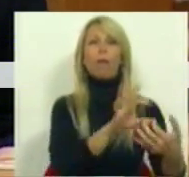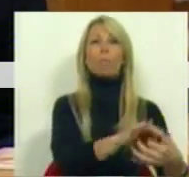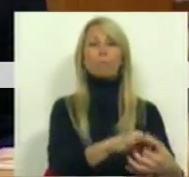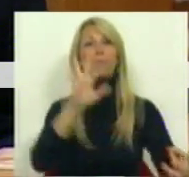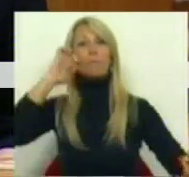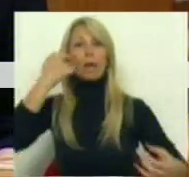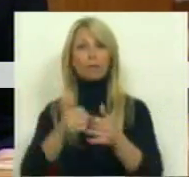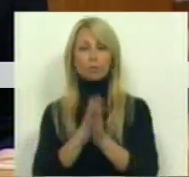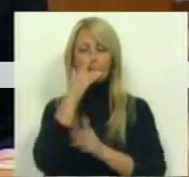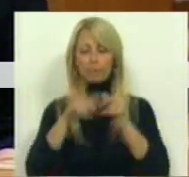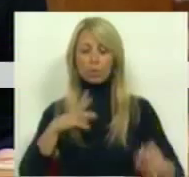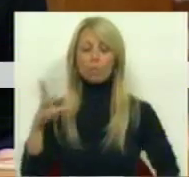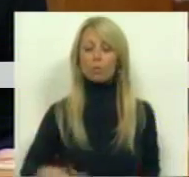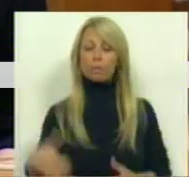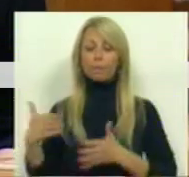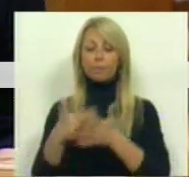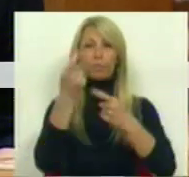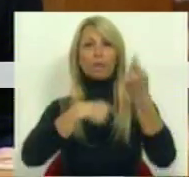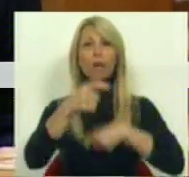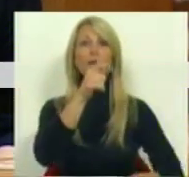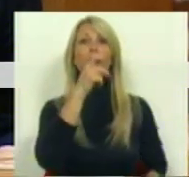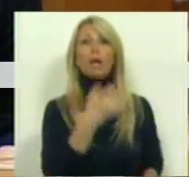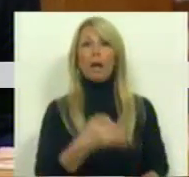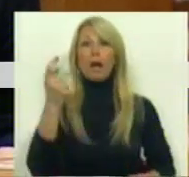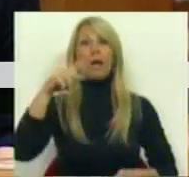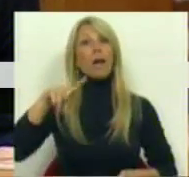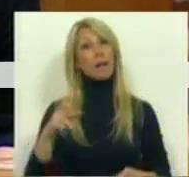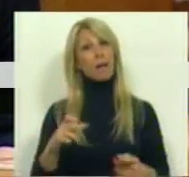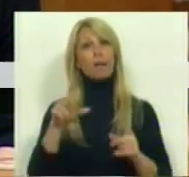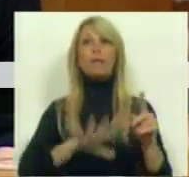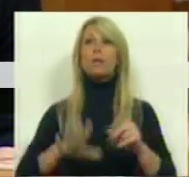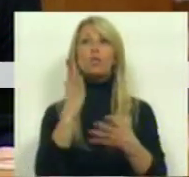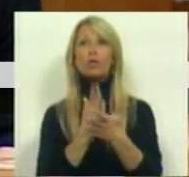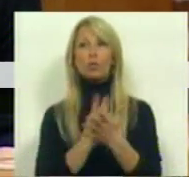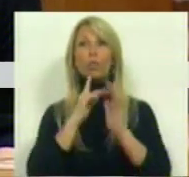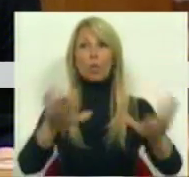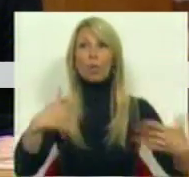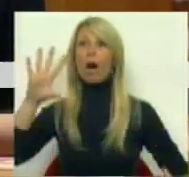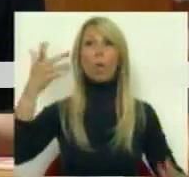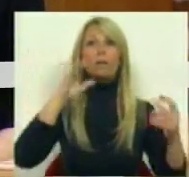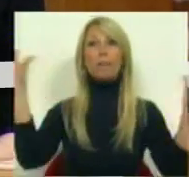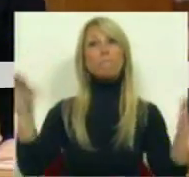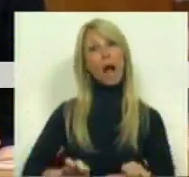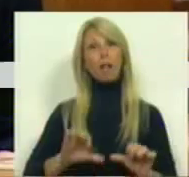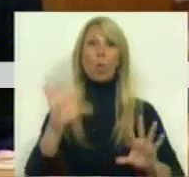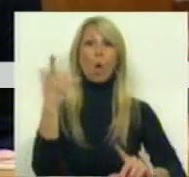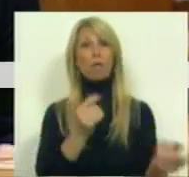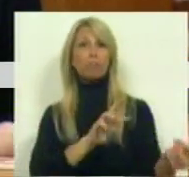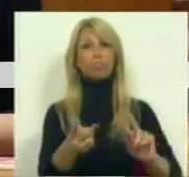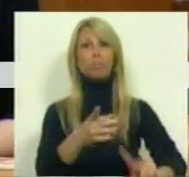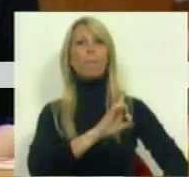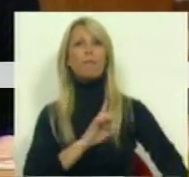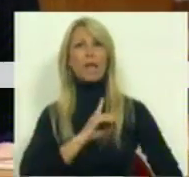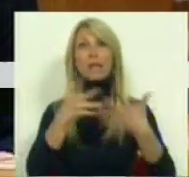Os processos de venda da TAP e da ANA são um caso de estudo do que pode correr mal nas privatizações. Falta de